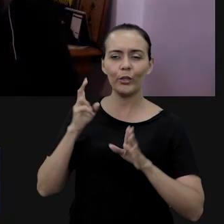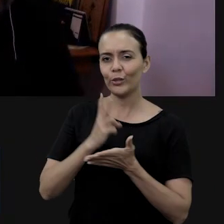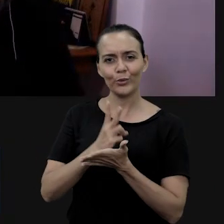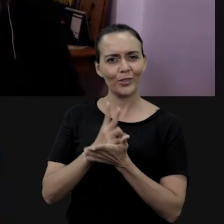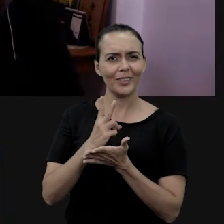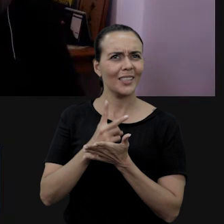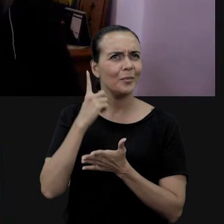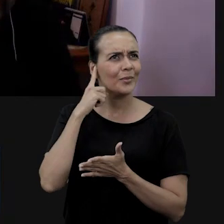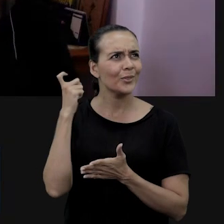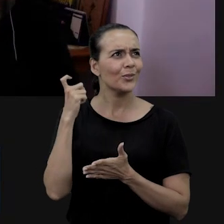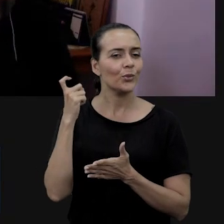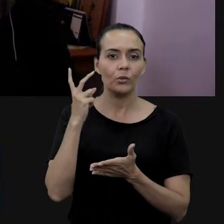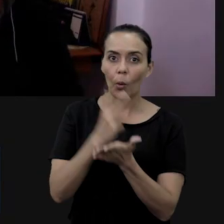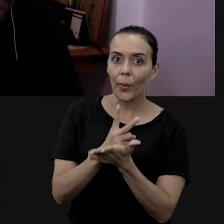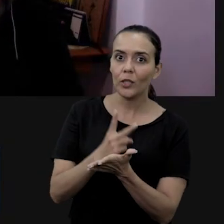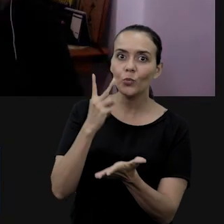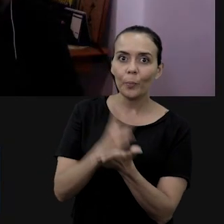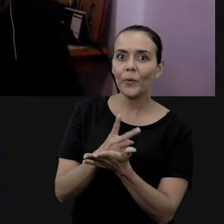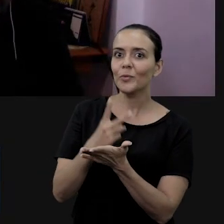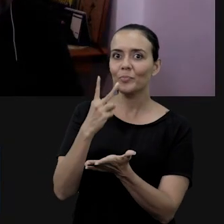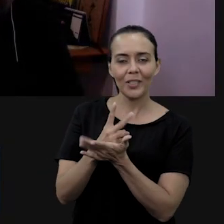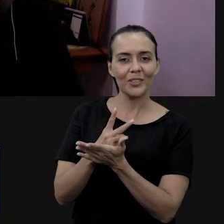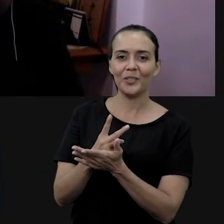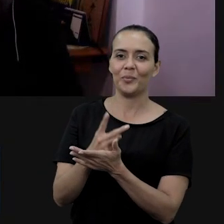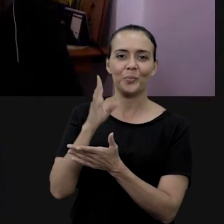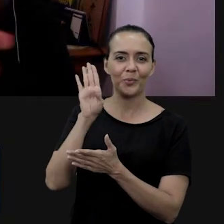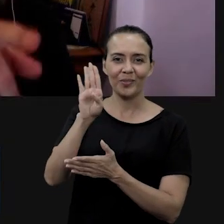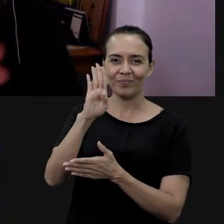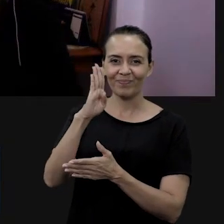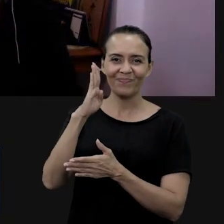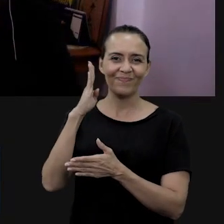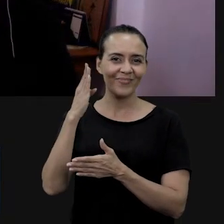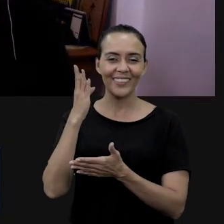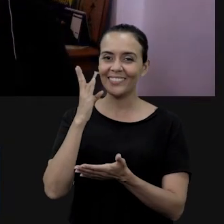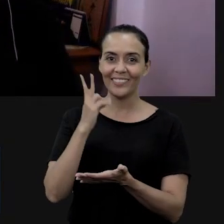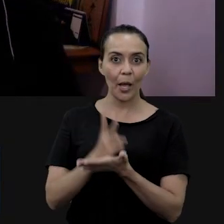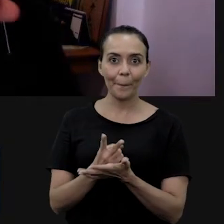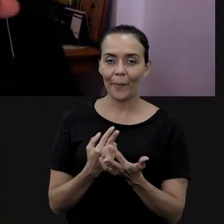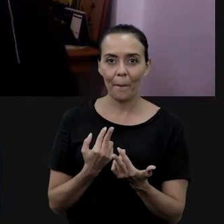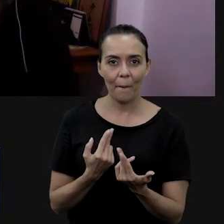som muito manjado. Volta e meia eu escuto em documentário, em filme, é sempre aquele, eu já sei, ó,